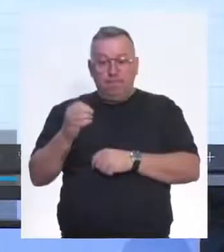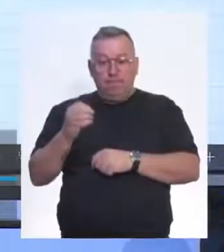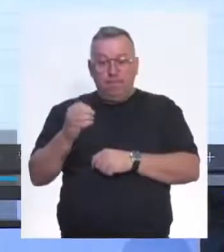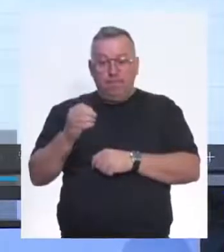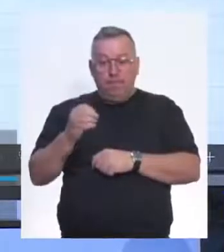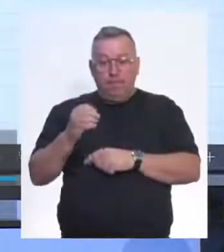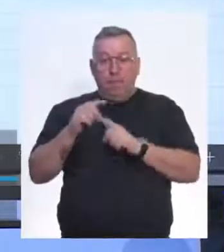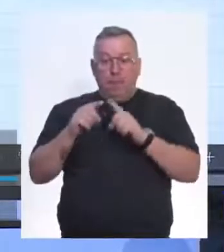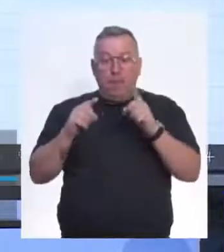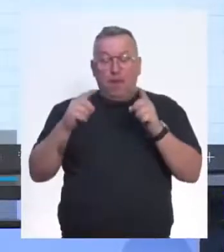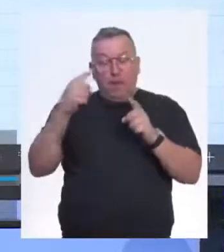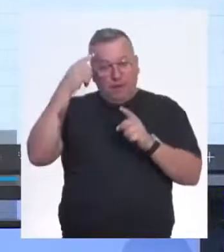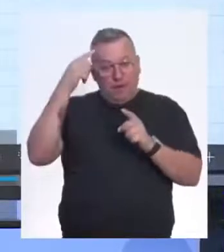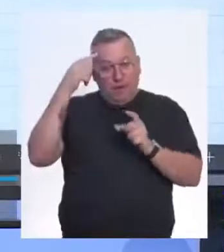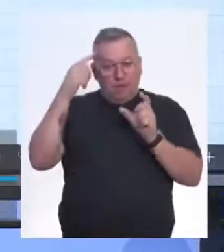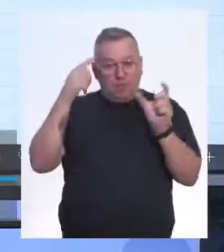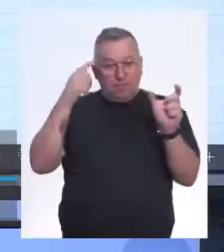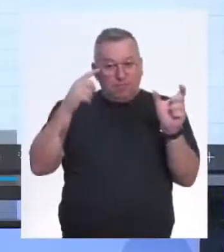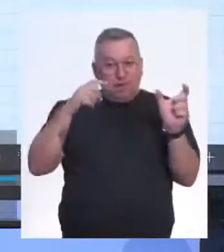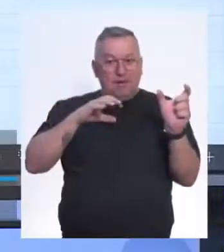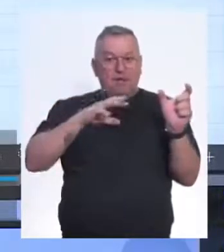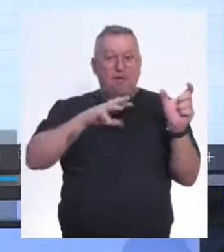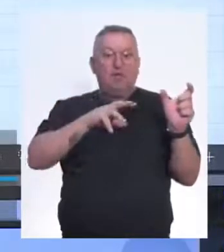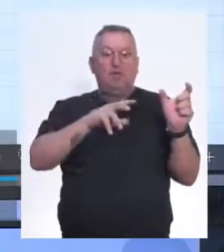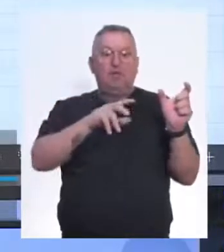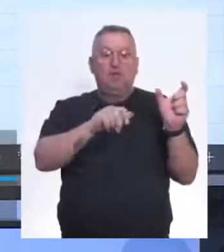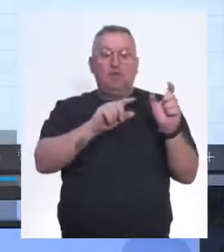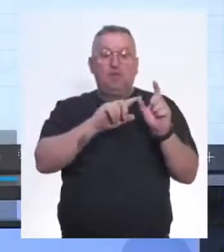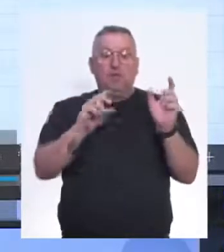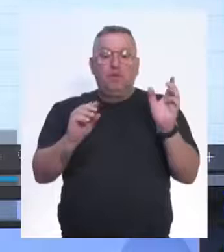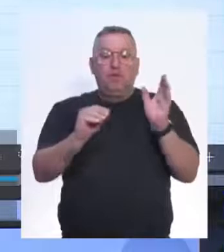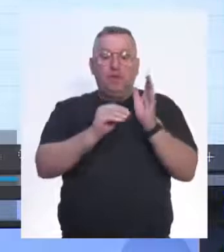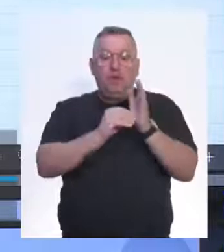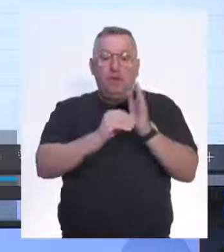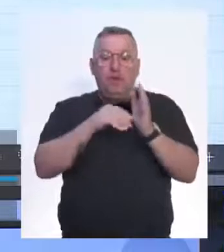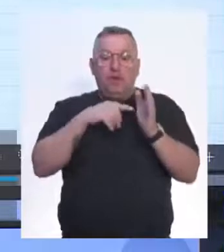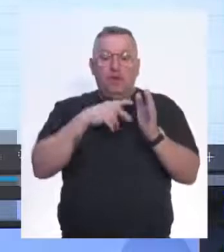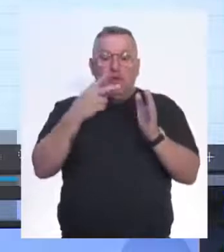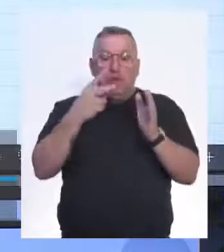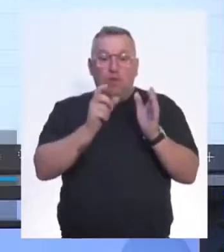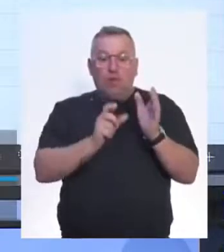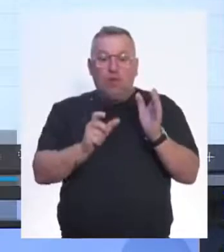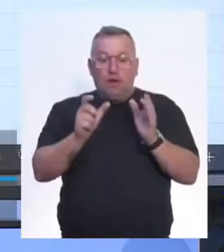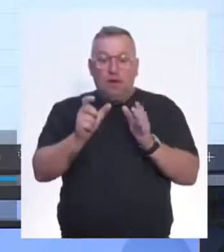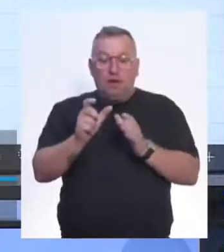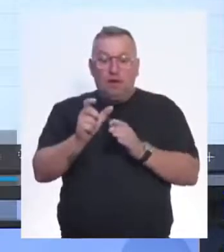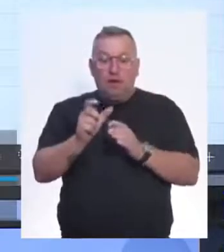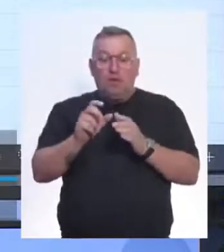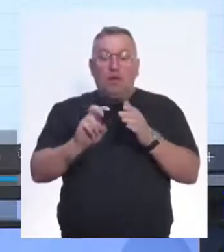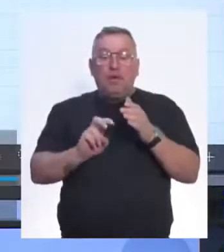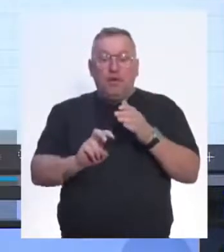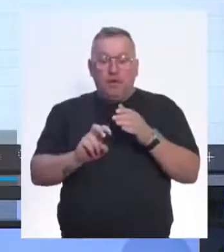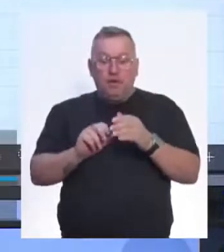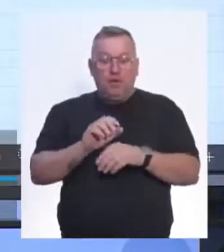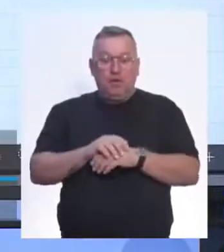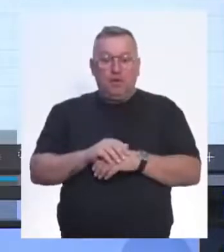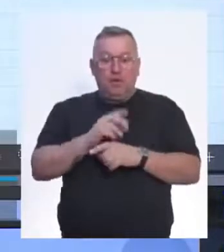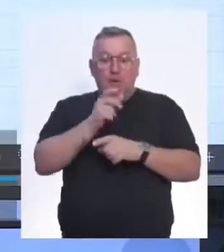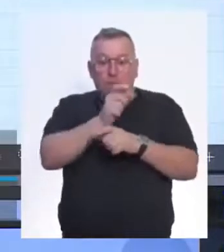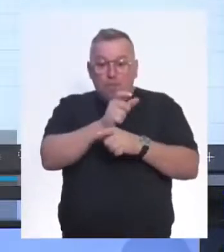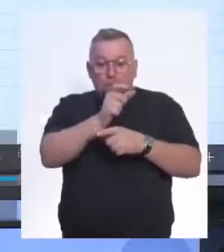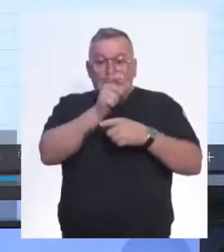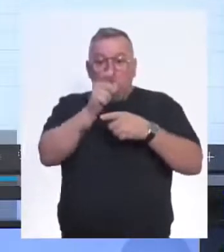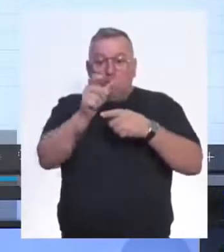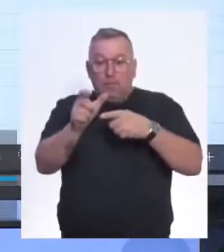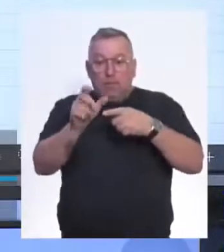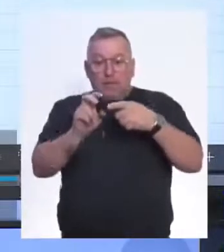era uma parte de um todo. Então, vamos colocar a segunda, tinha 2 partes do quinto, né? Então, dividi o todo